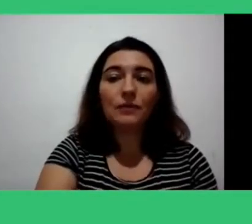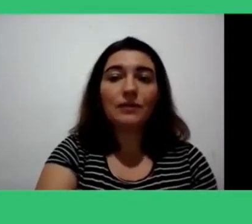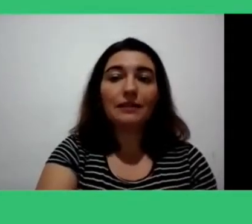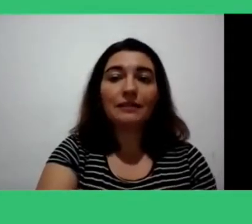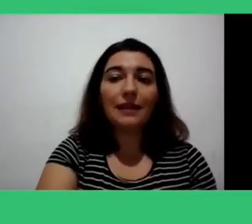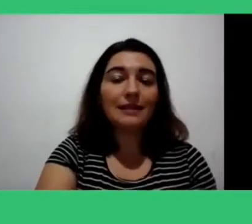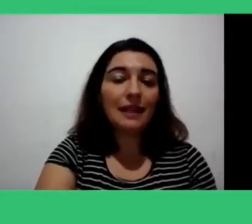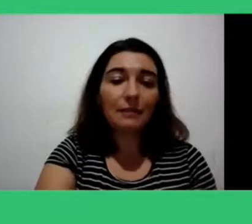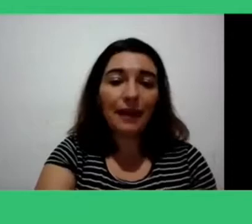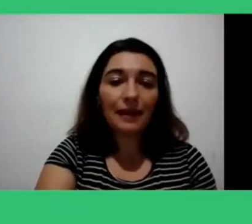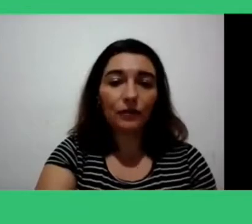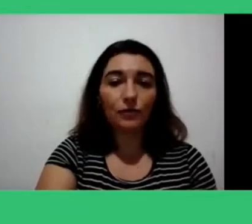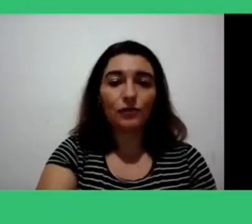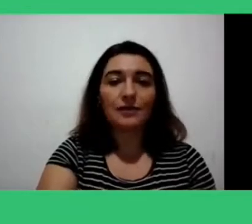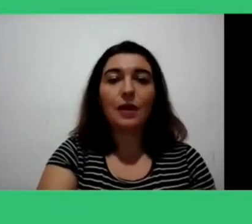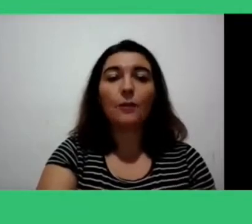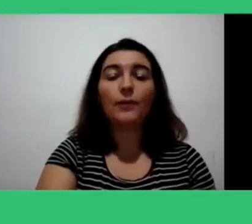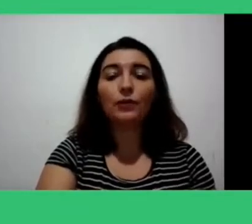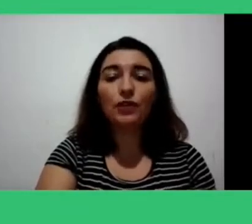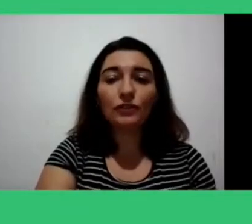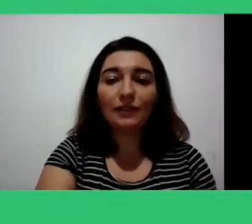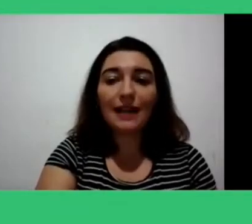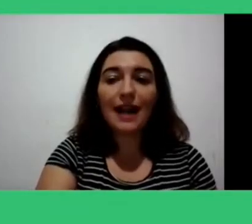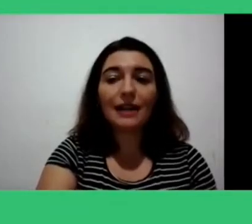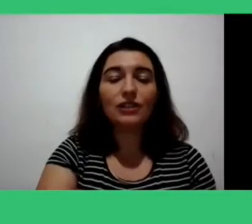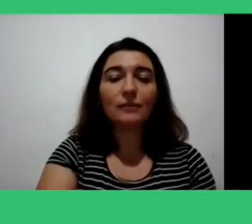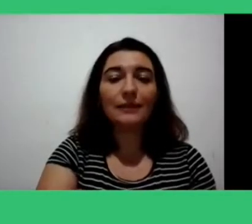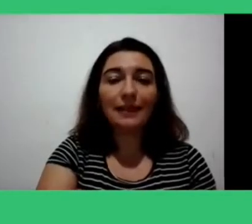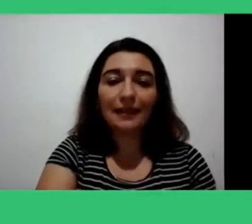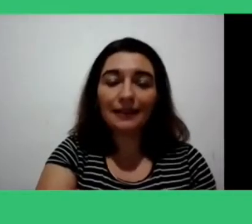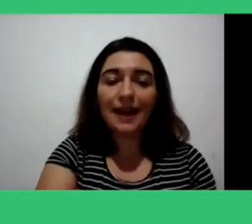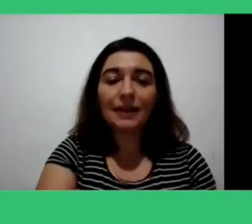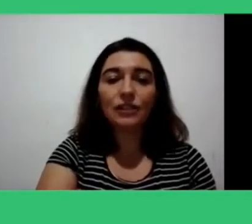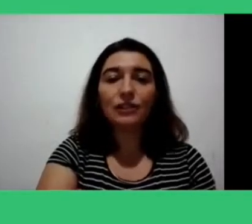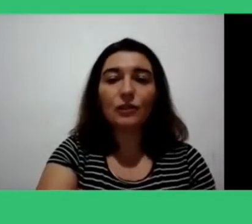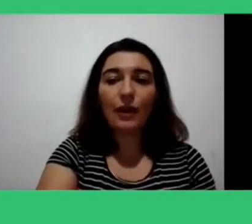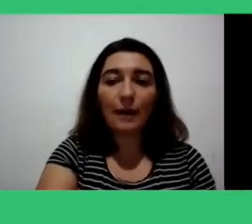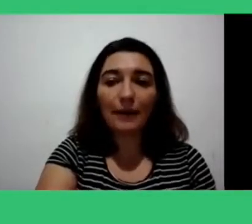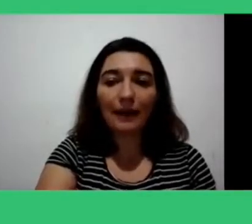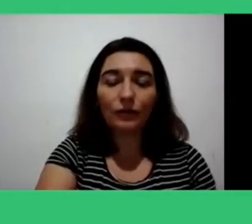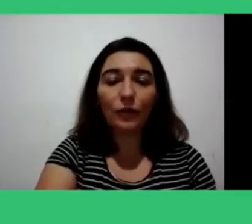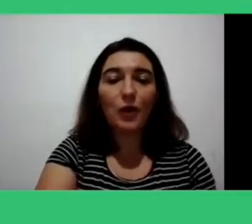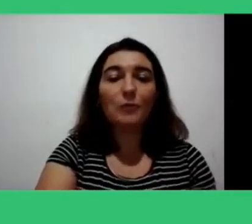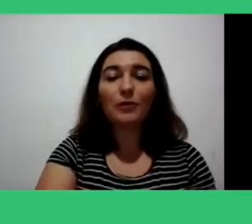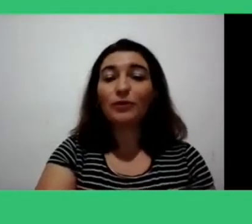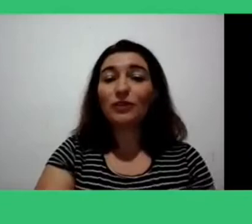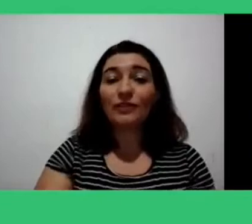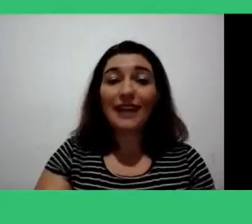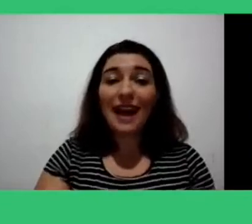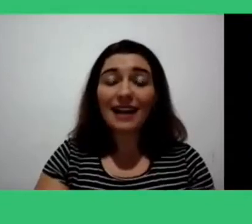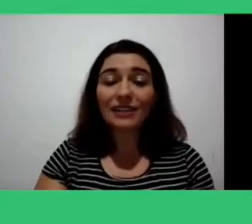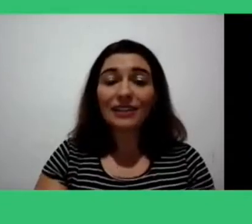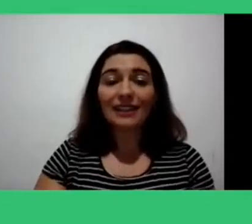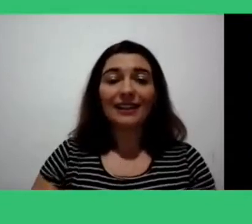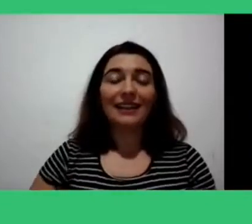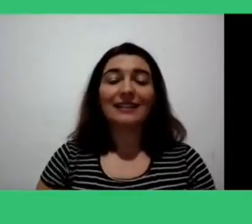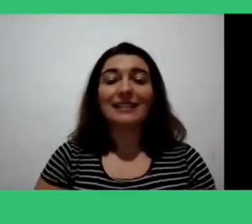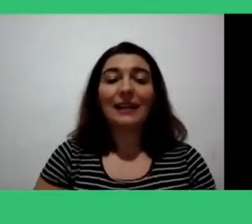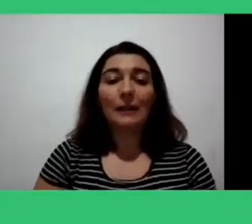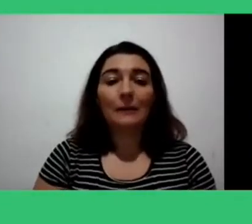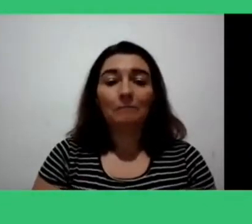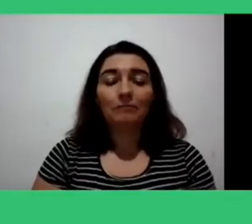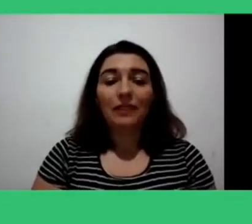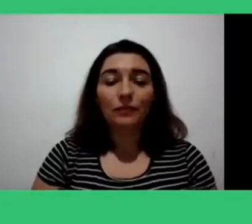pelo menos 3 elementos, que são produtividade, arbitrariedade e deslocamento. Produtividade